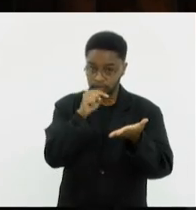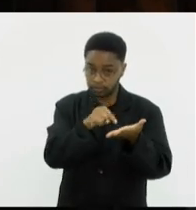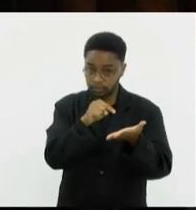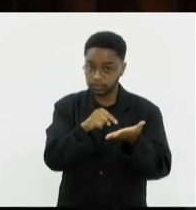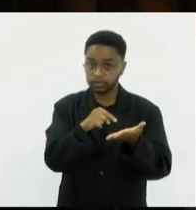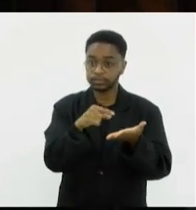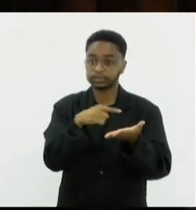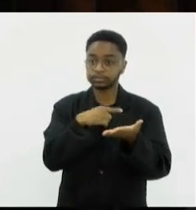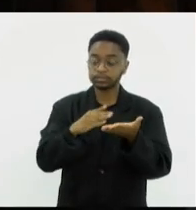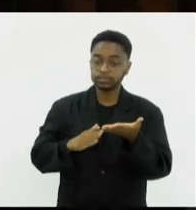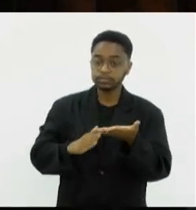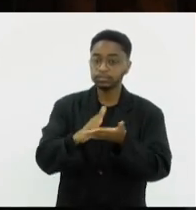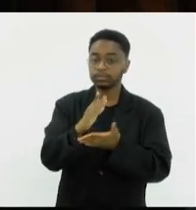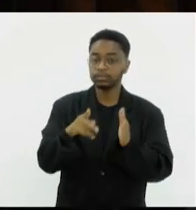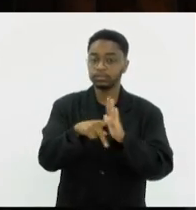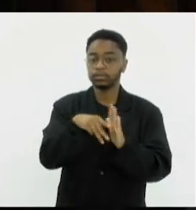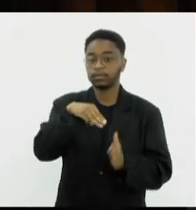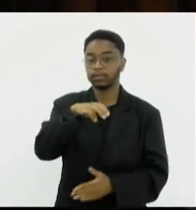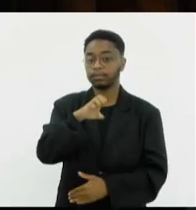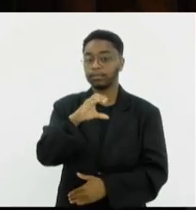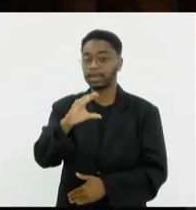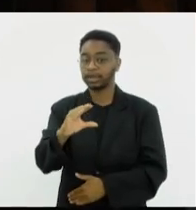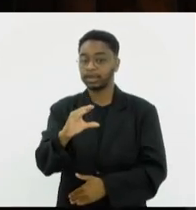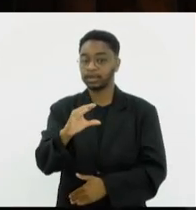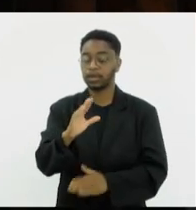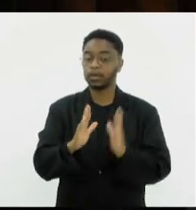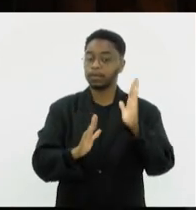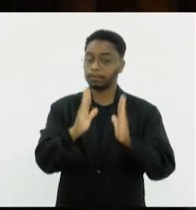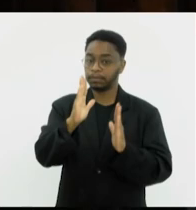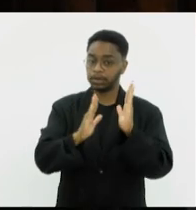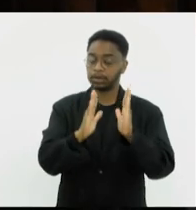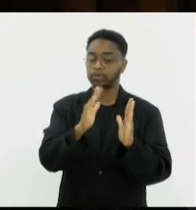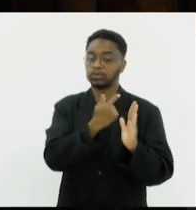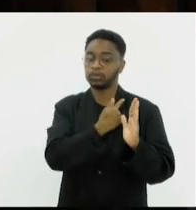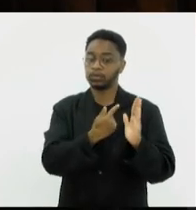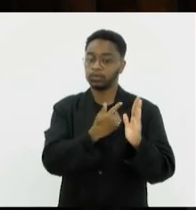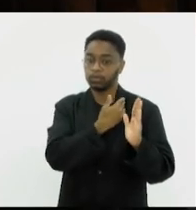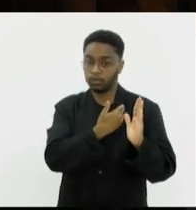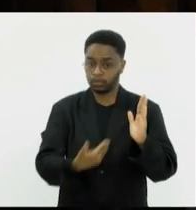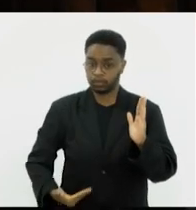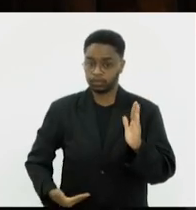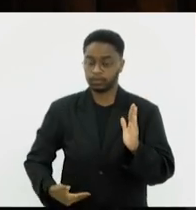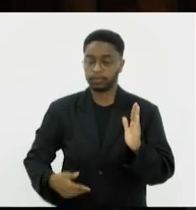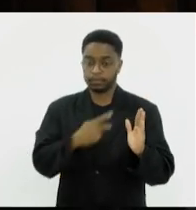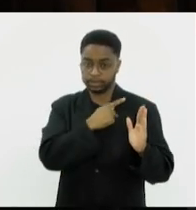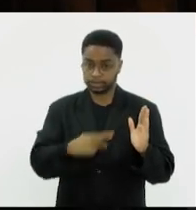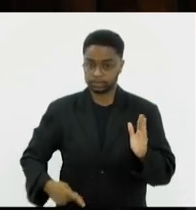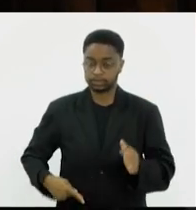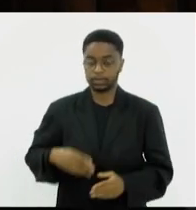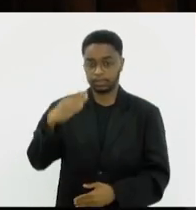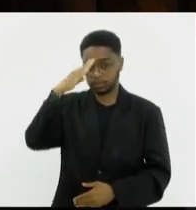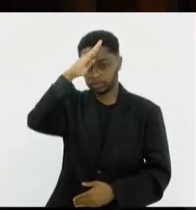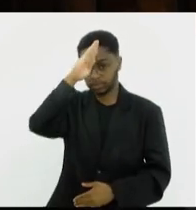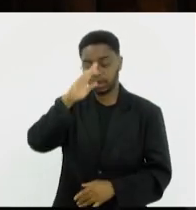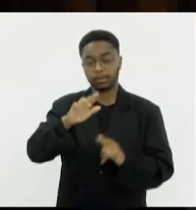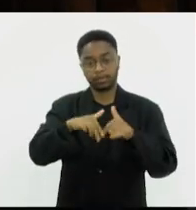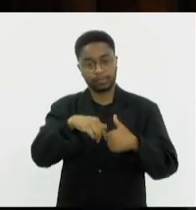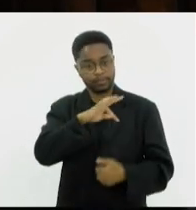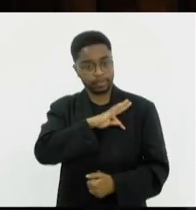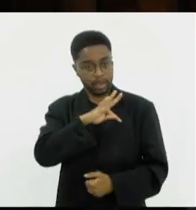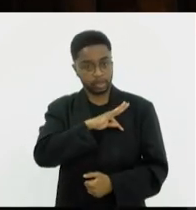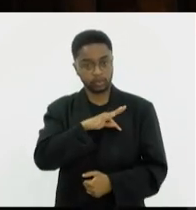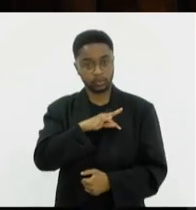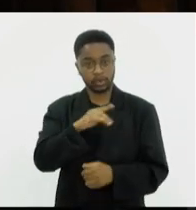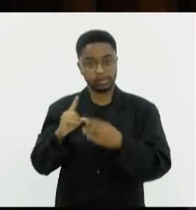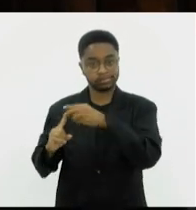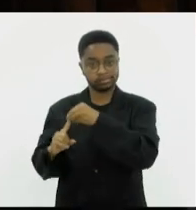aprovada pelo MEC no governo de Jair Bolsonaro, por um técnico indicado por Jair Bolsonaro,